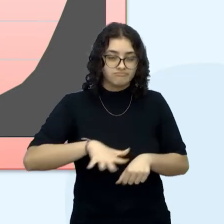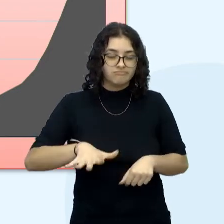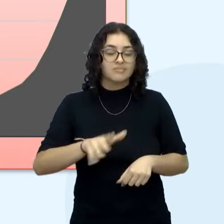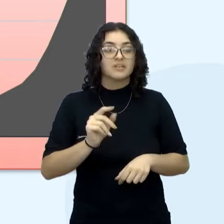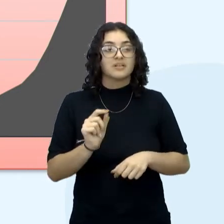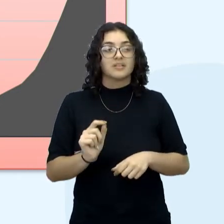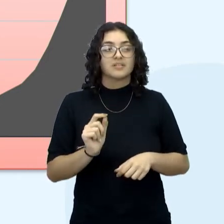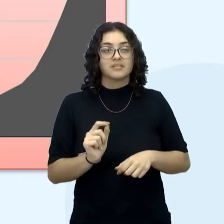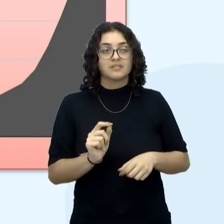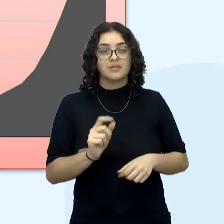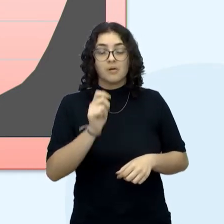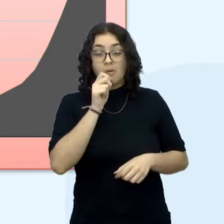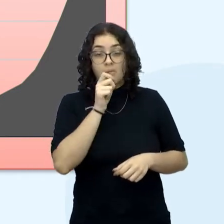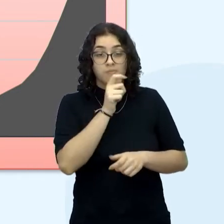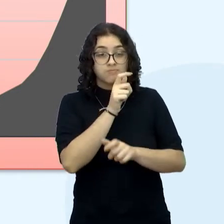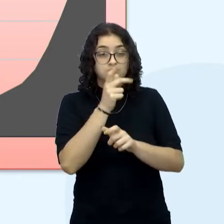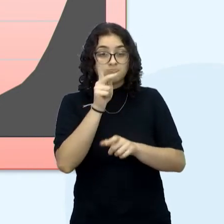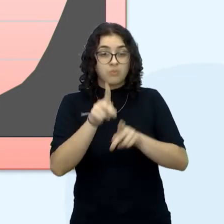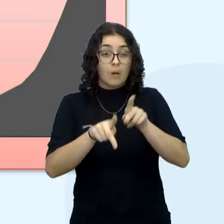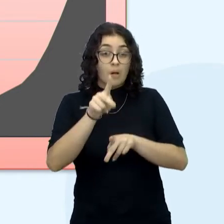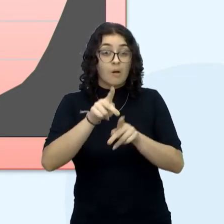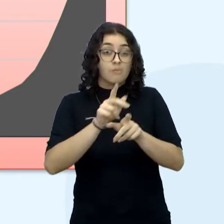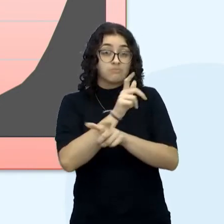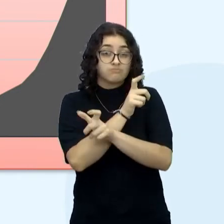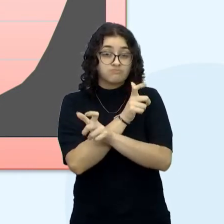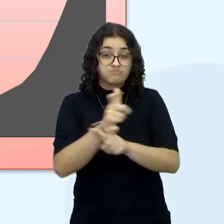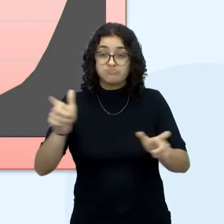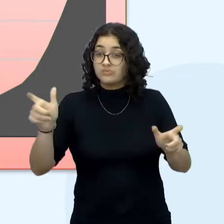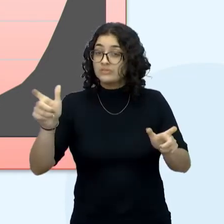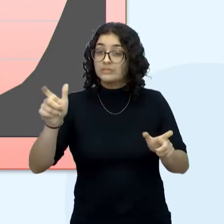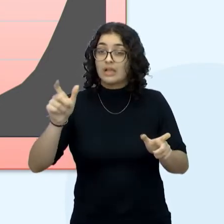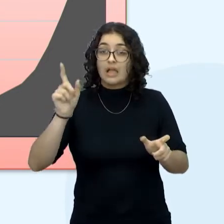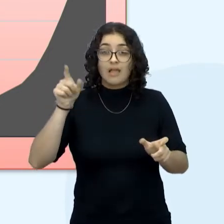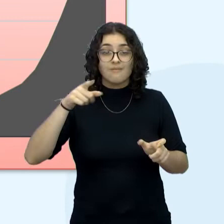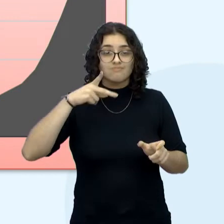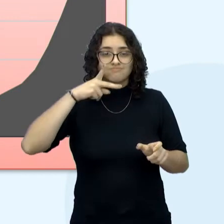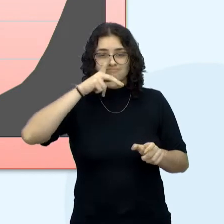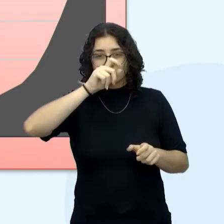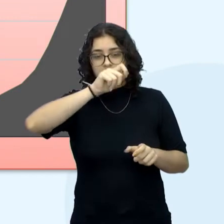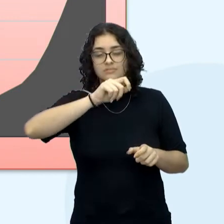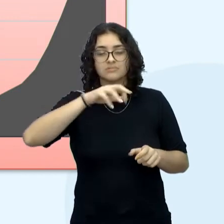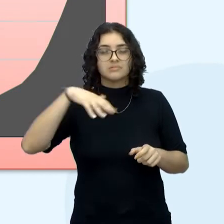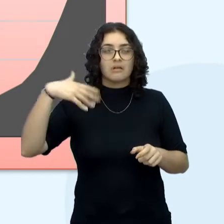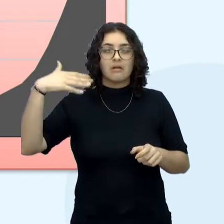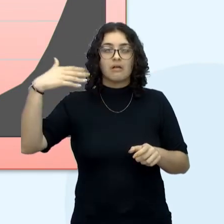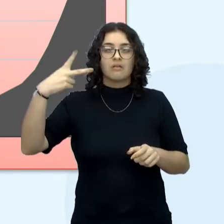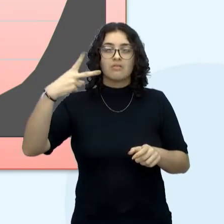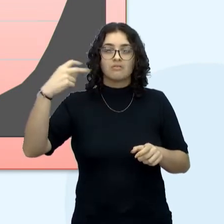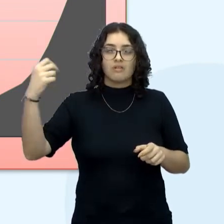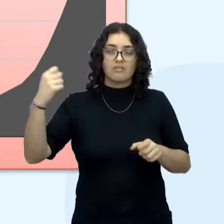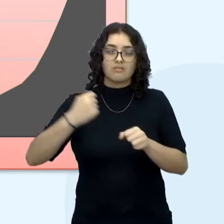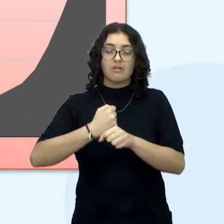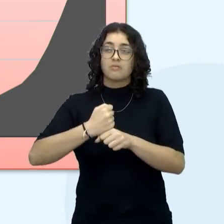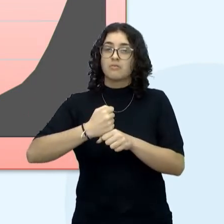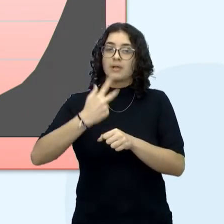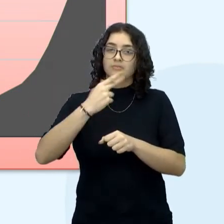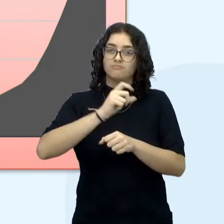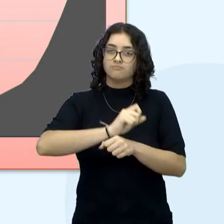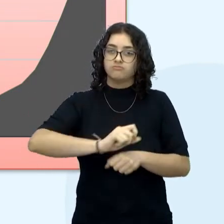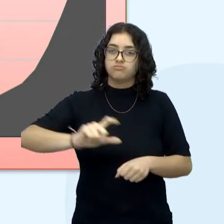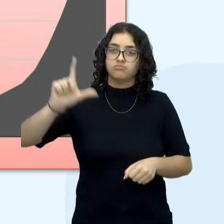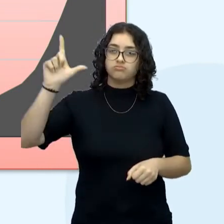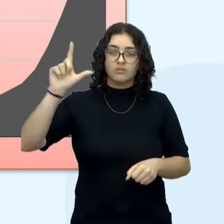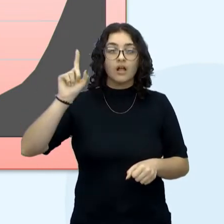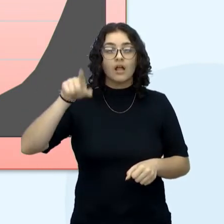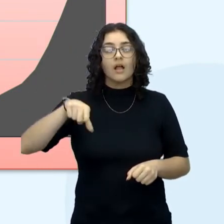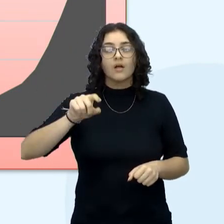essa questão do aumento populacional que está sendo muito grande aí nos últimos 200 anos, né? Então